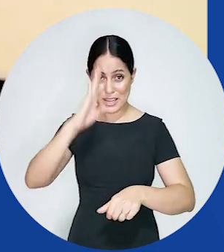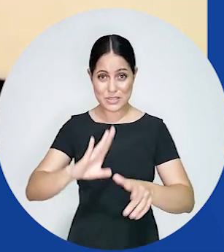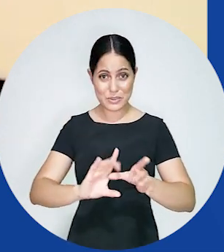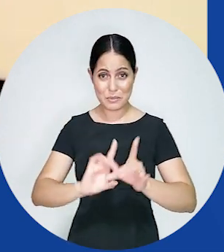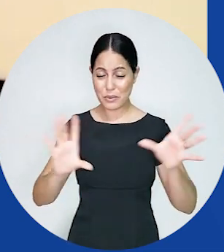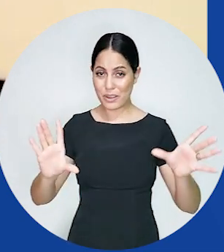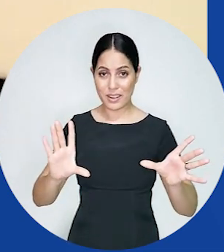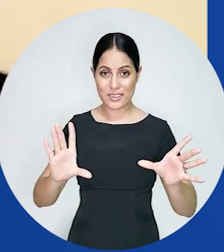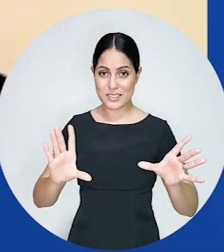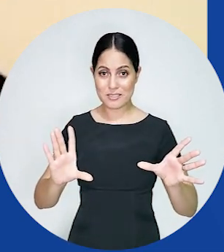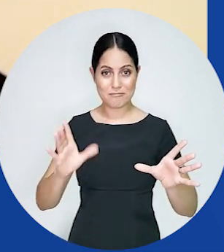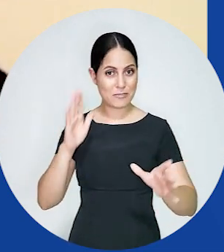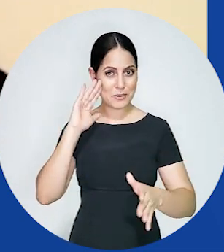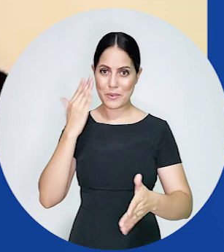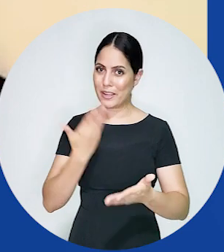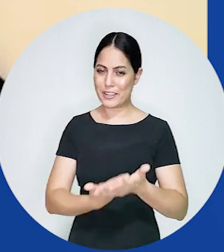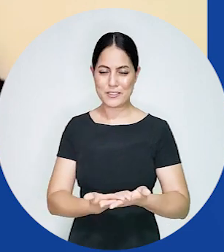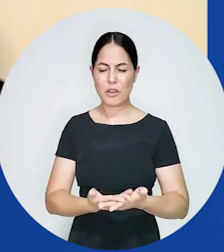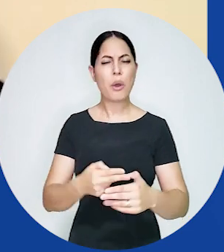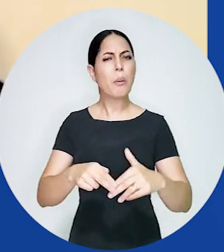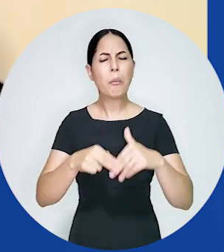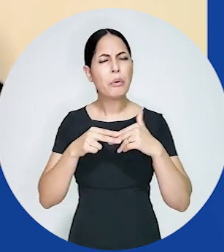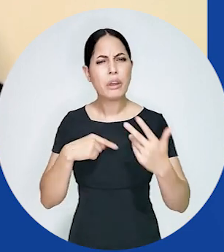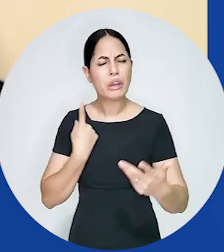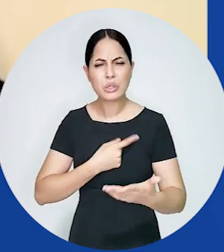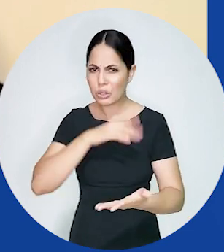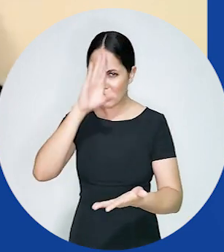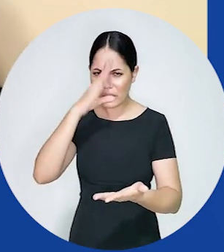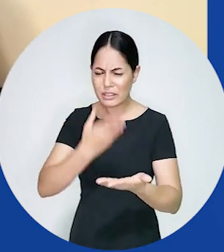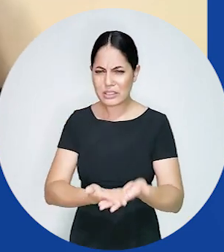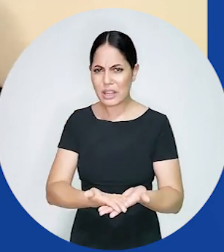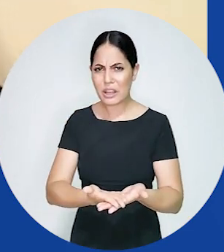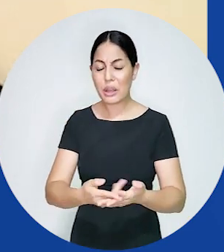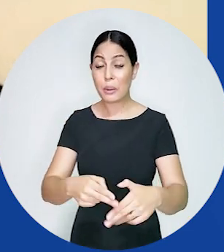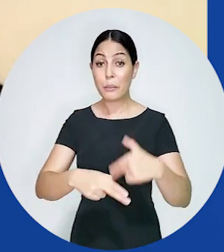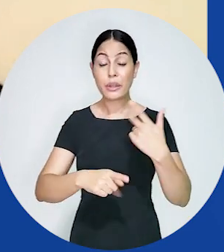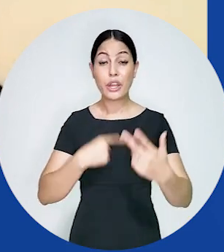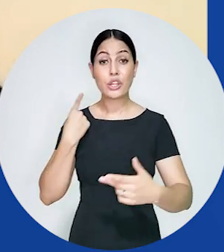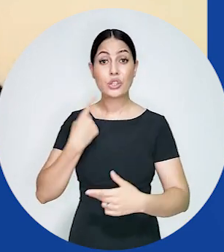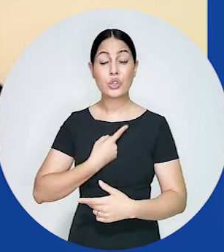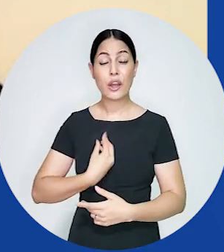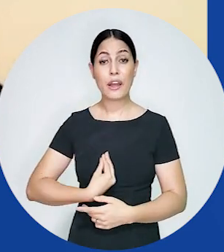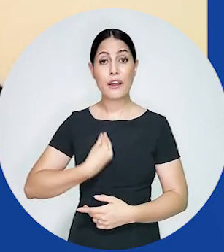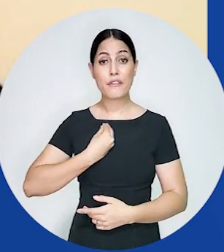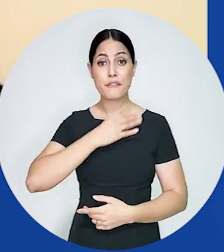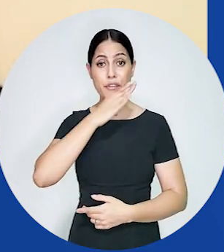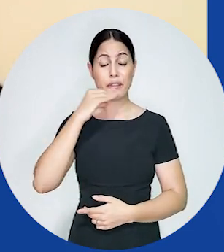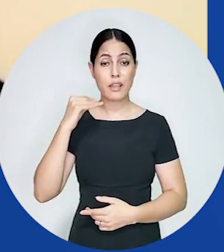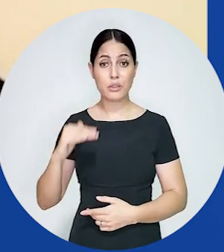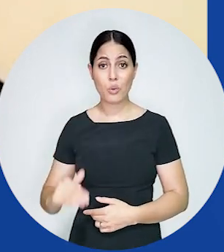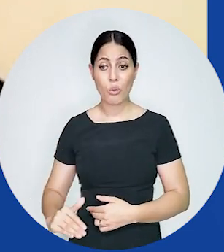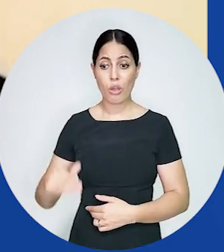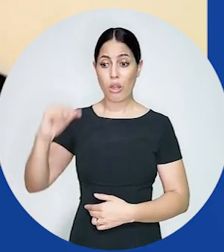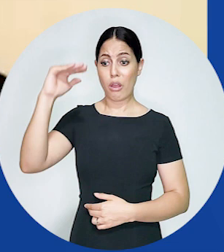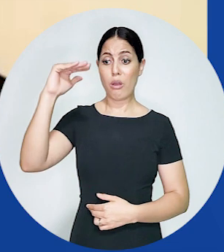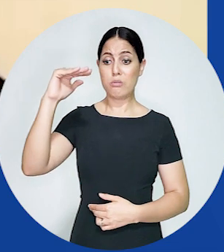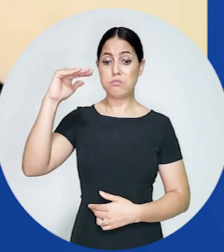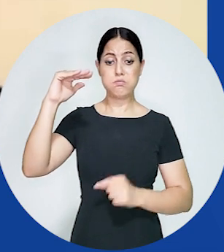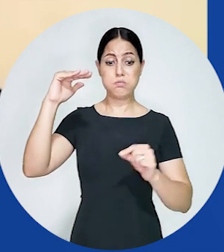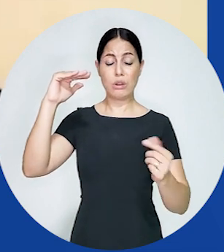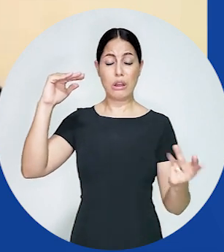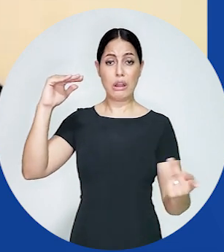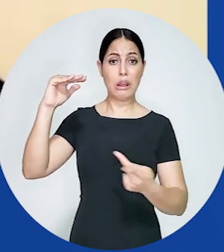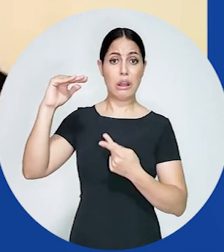democracia no Brasil. Por que a gente não acreditava? Porque a gente surge para a vida adulta, a gente emerge para a